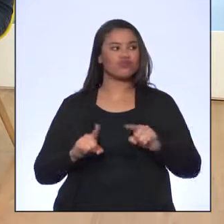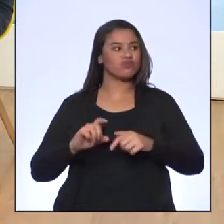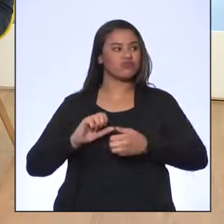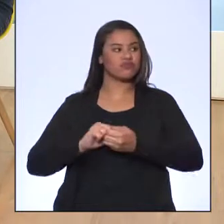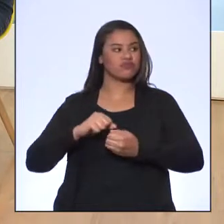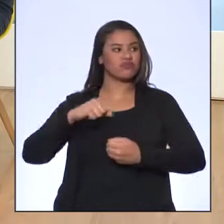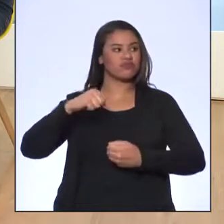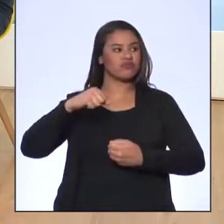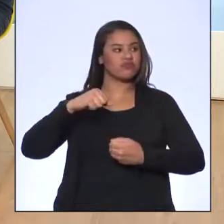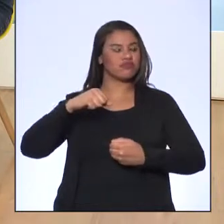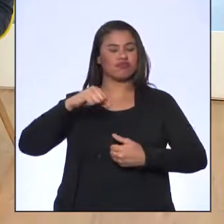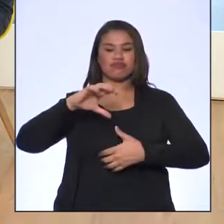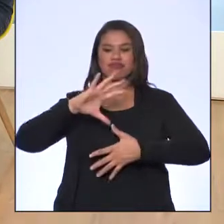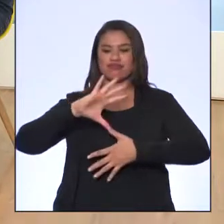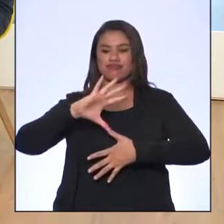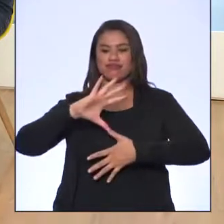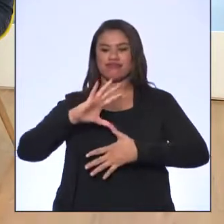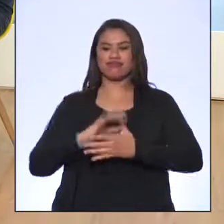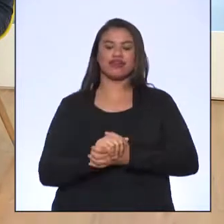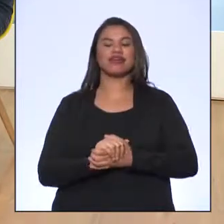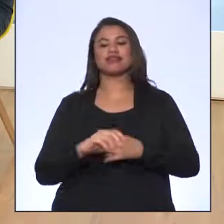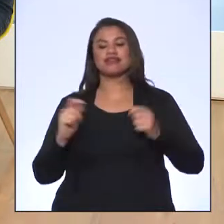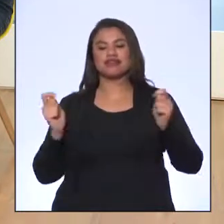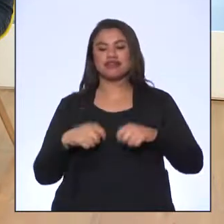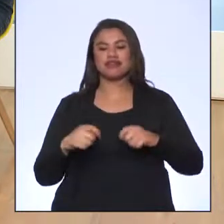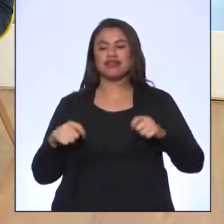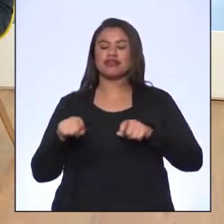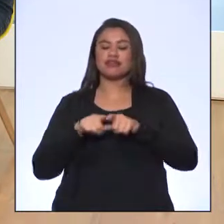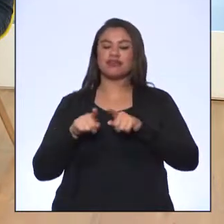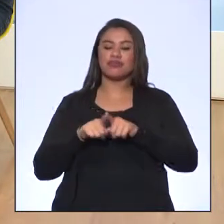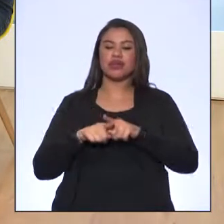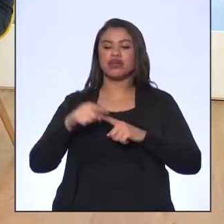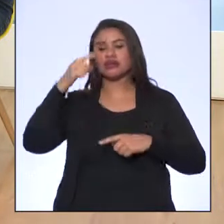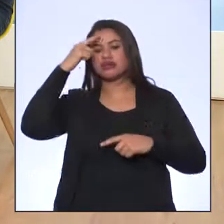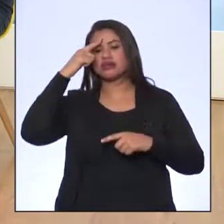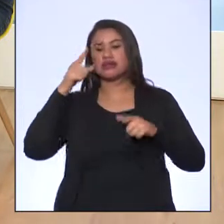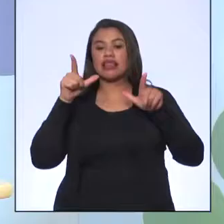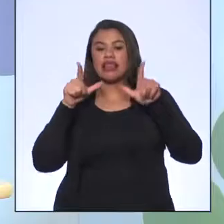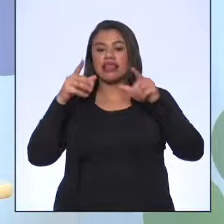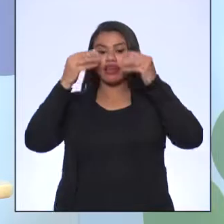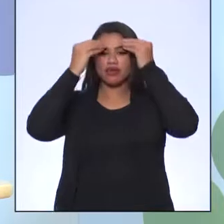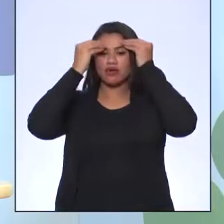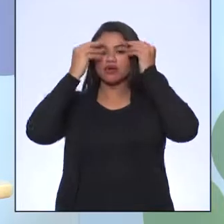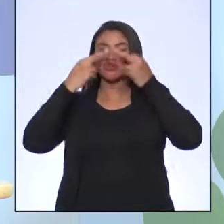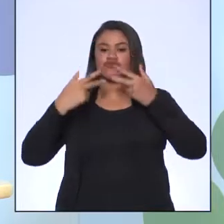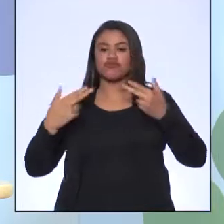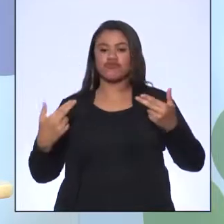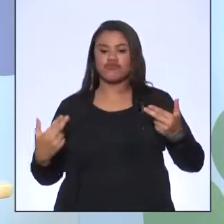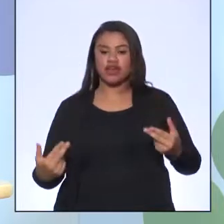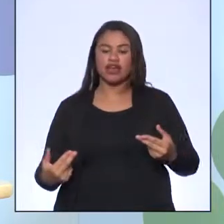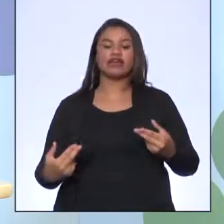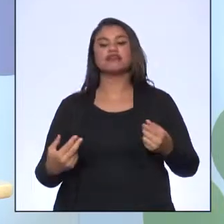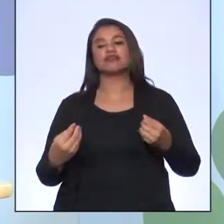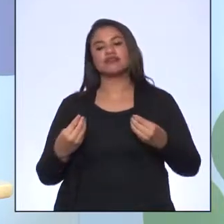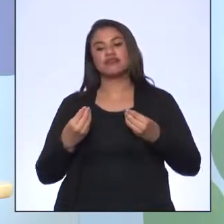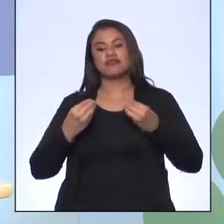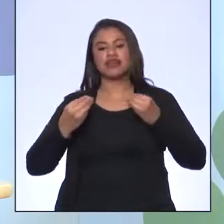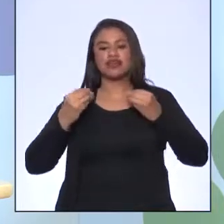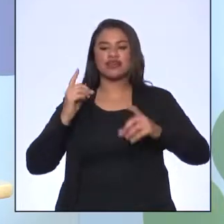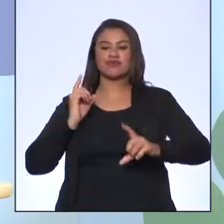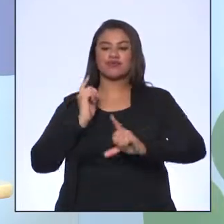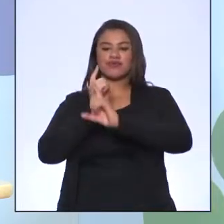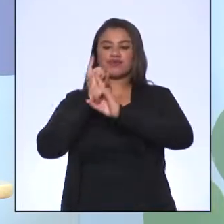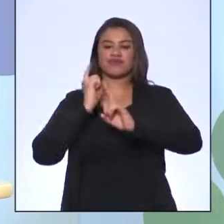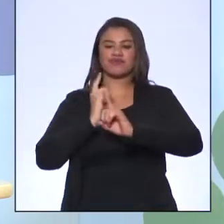gente pode associar com tantas outras formas de linguagem, para enriquecer aí as nossas